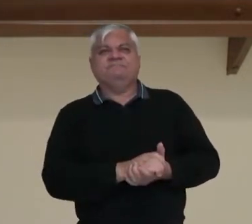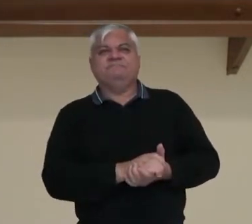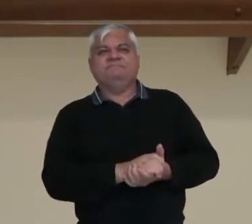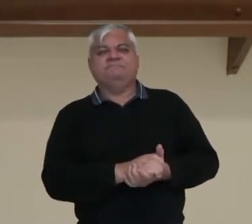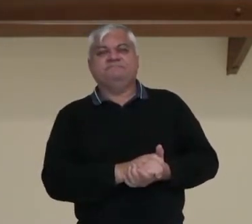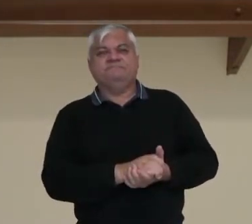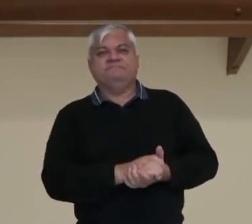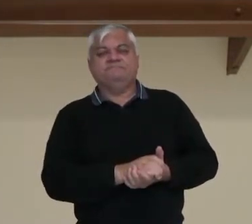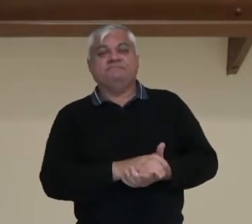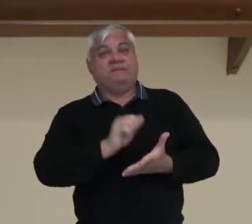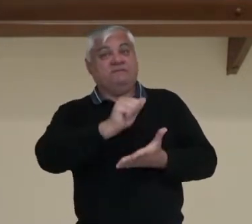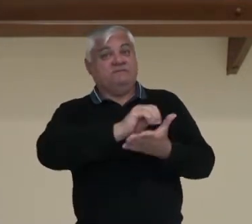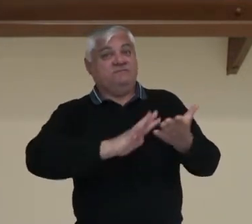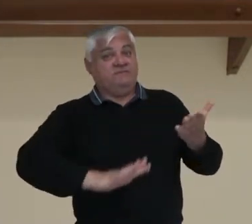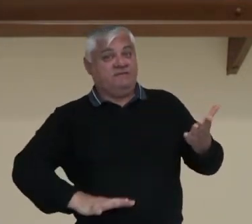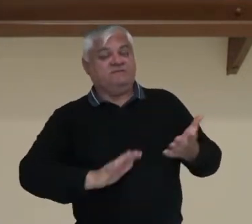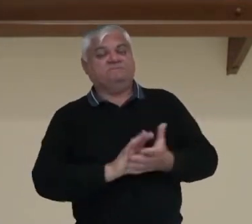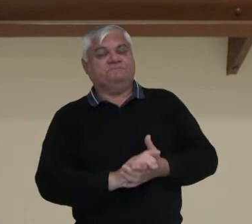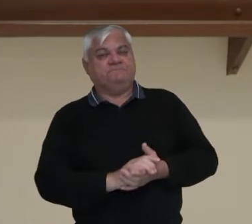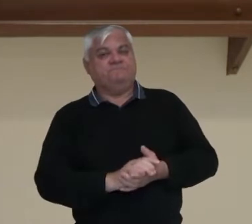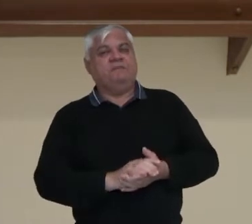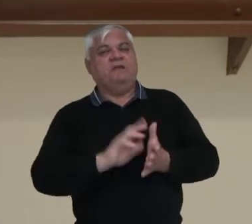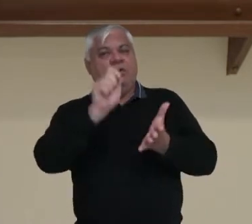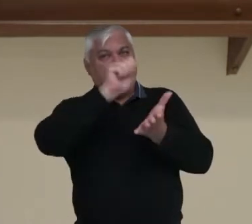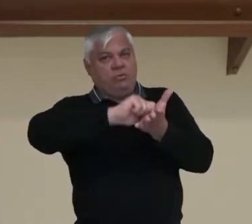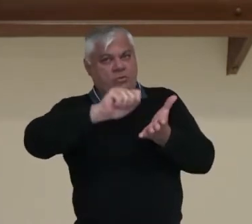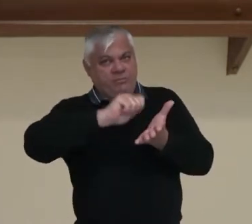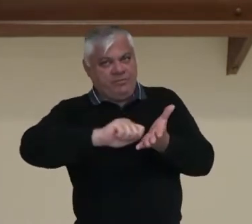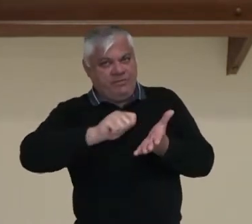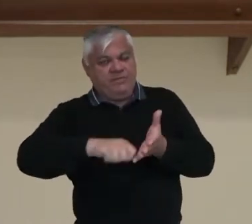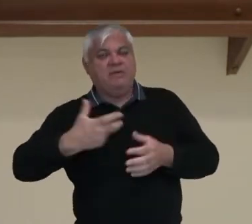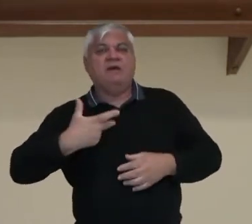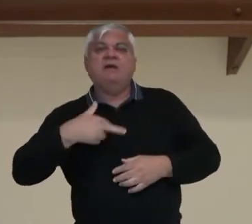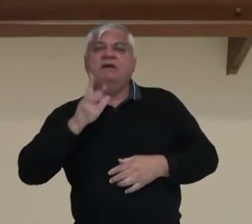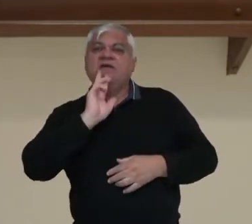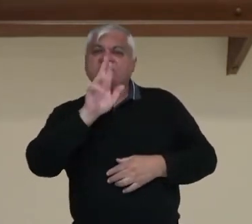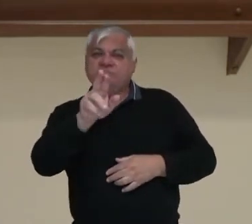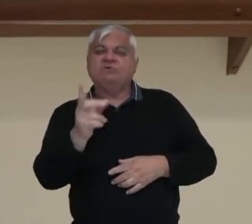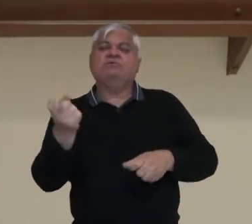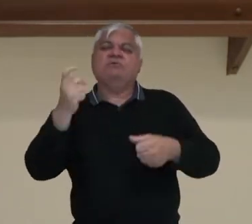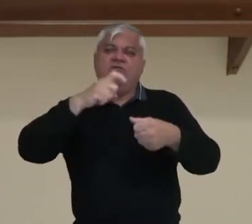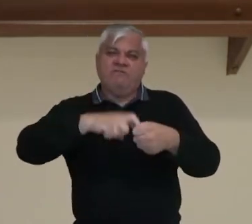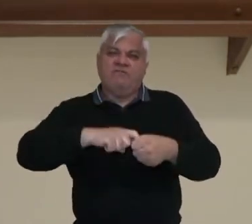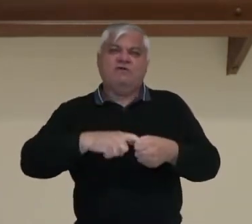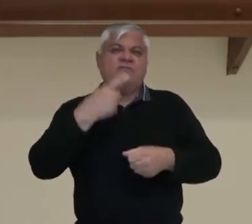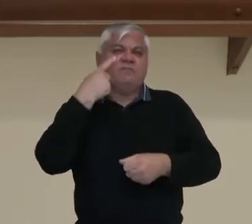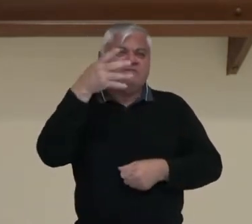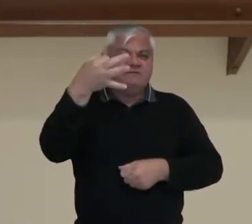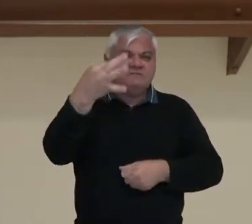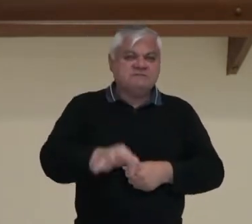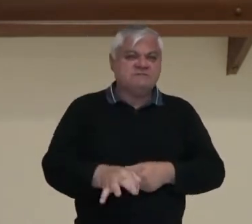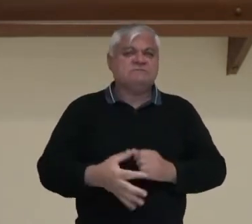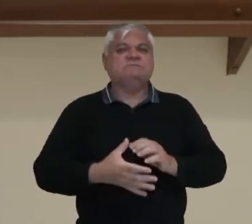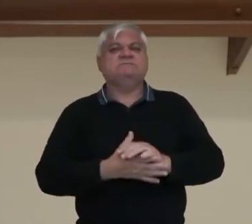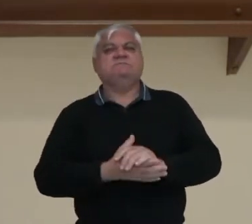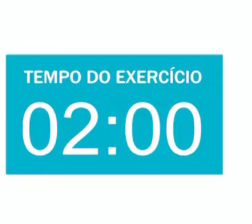E chegamos à nossa atividade. Gente, copia aí, responde a atividade, já voltamos para ver se vocês fizeram tudo